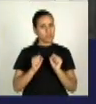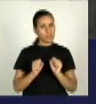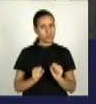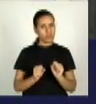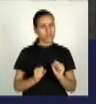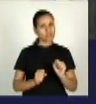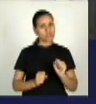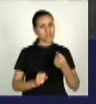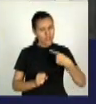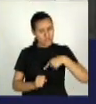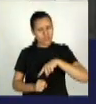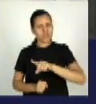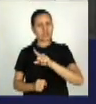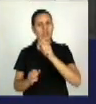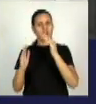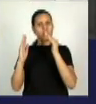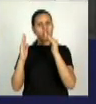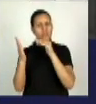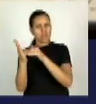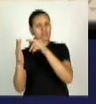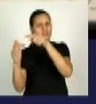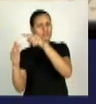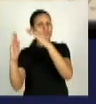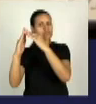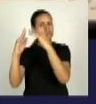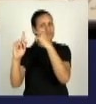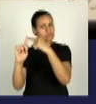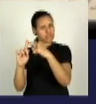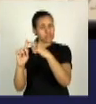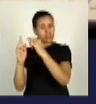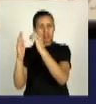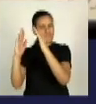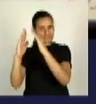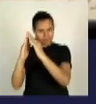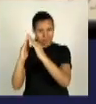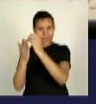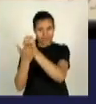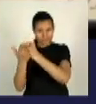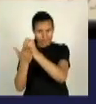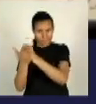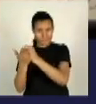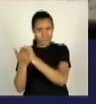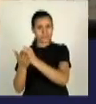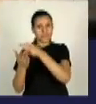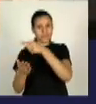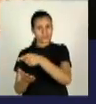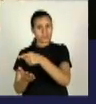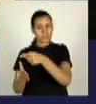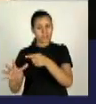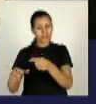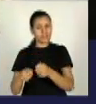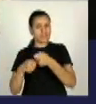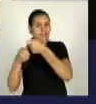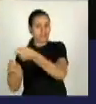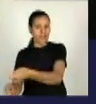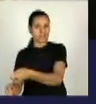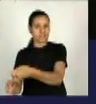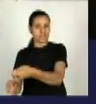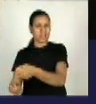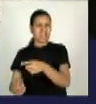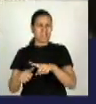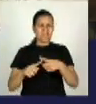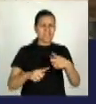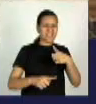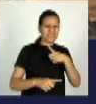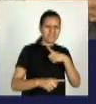já comentou, né, ela poderia estar se dirigindo a alguma drogaria, algum ponto de recolhimento. Né, porque... Sim,